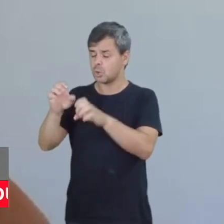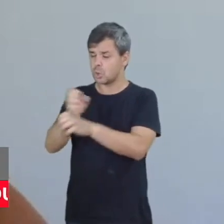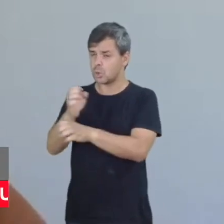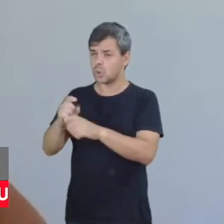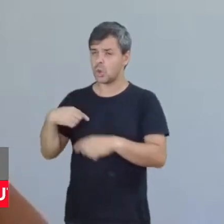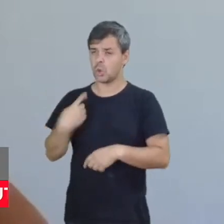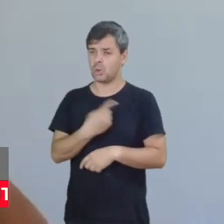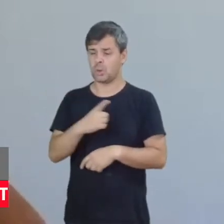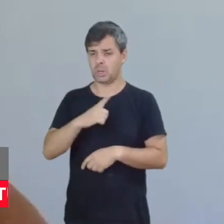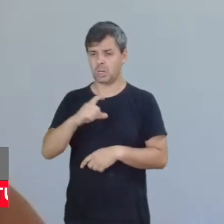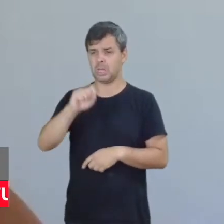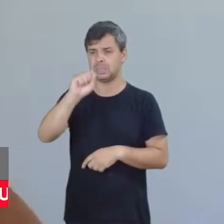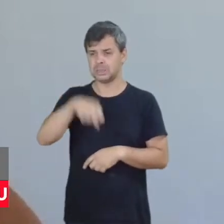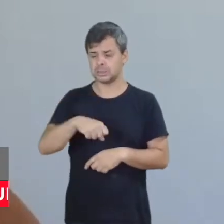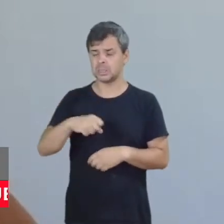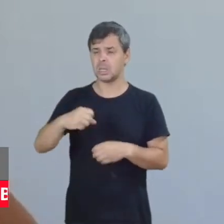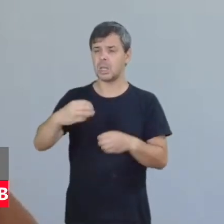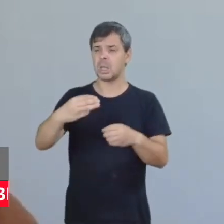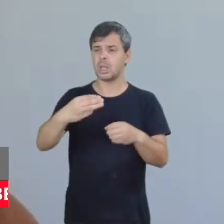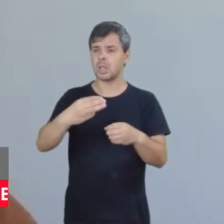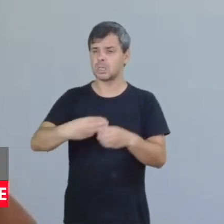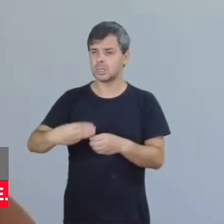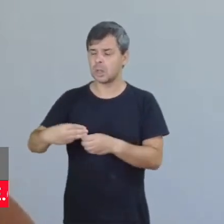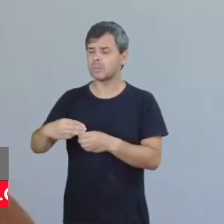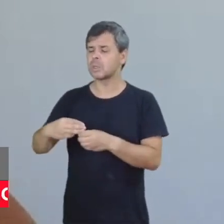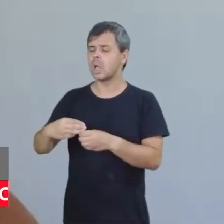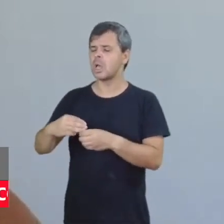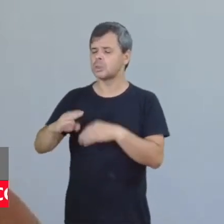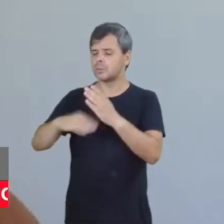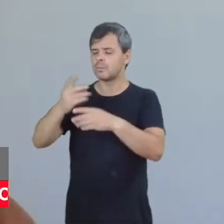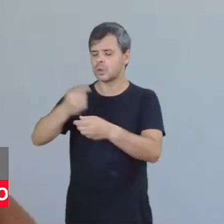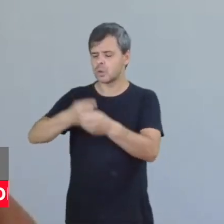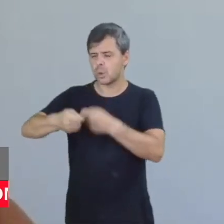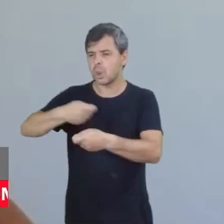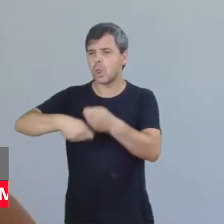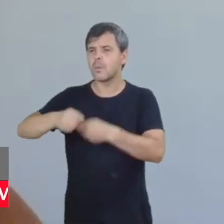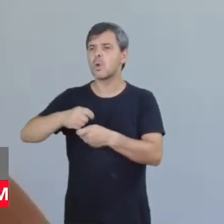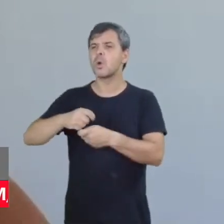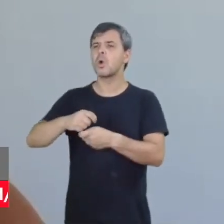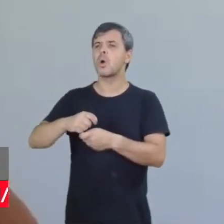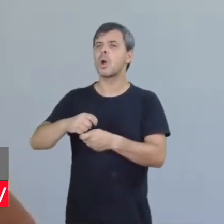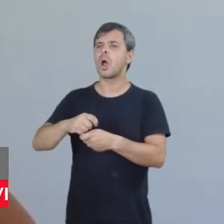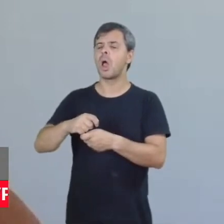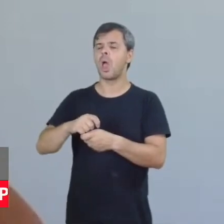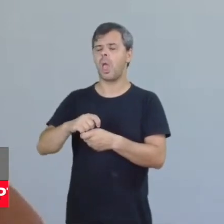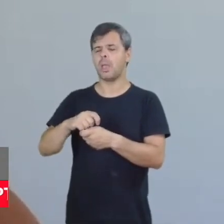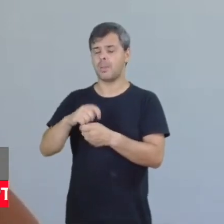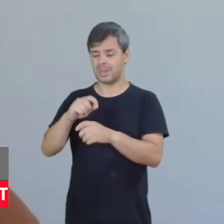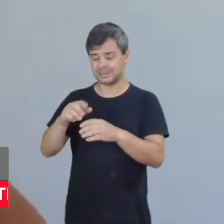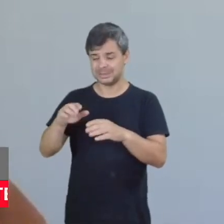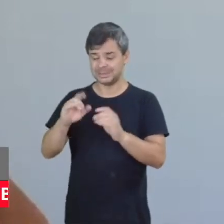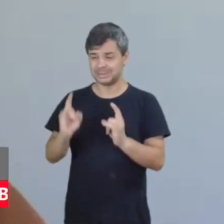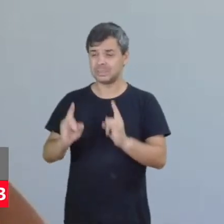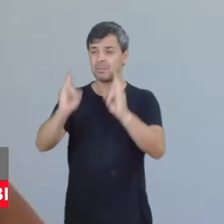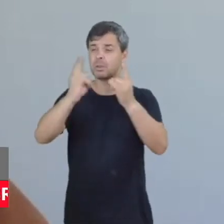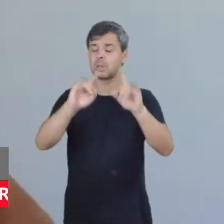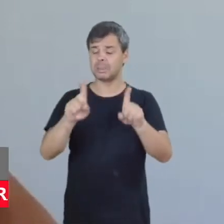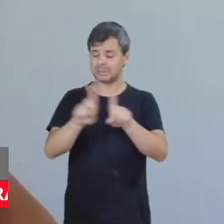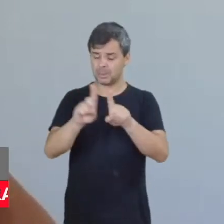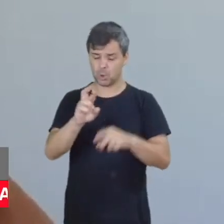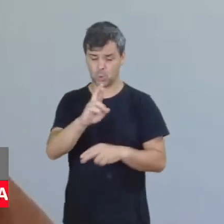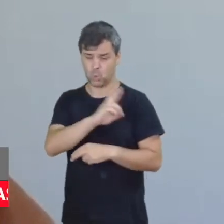para a gente ter, sim, nas cidades, desenvolvimento econômico, urbanístico, mas também com